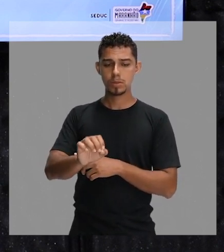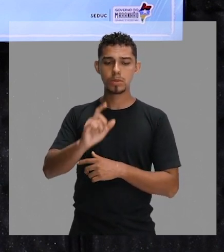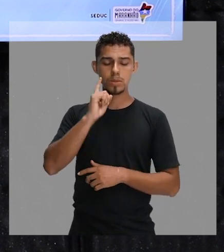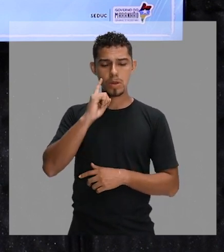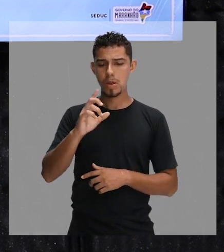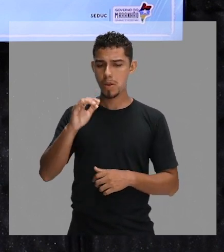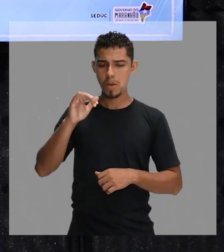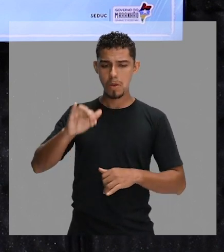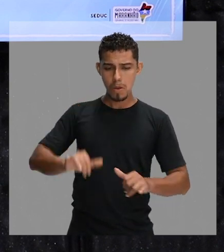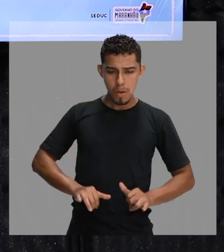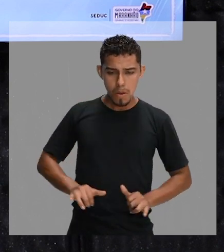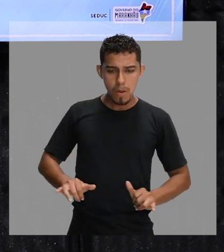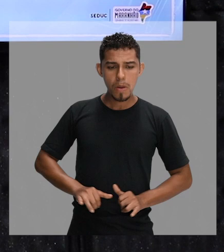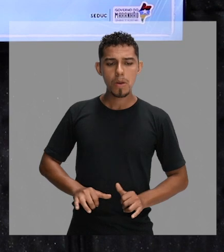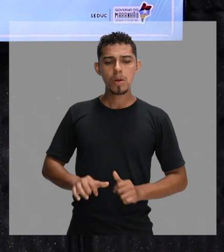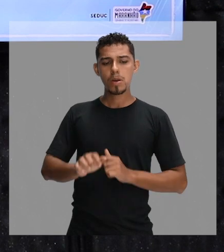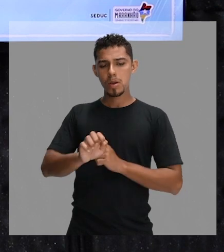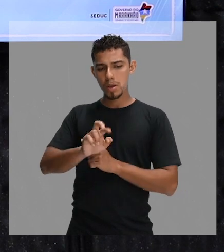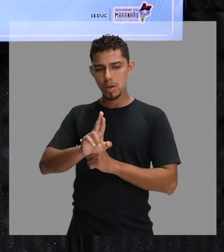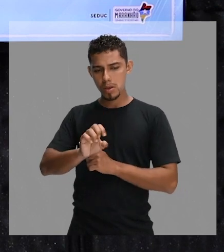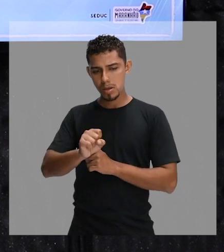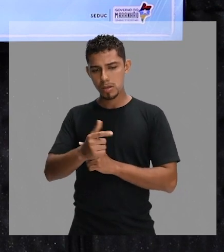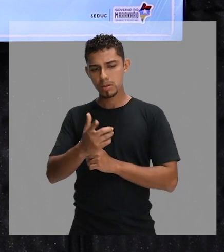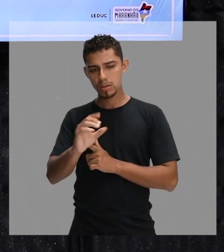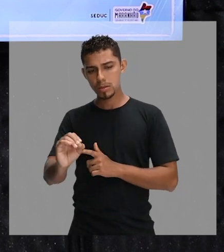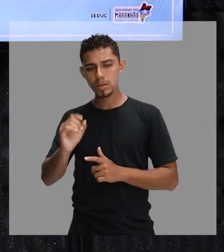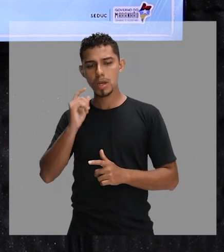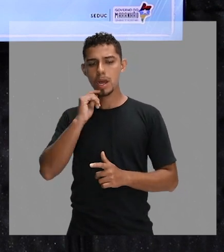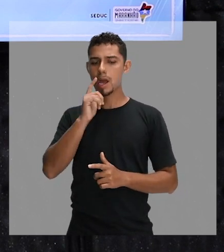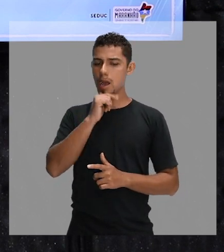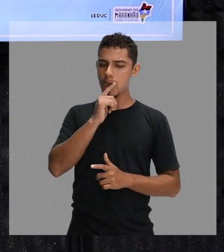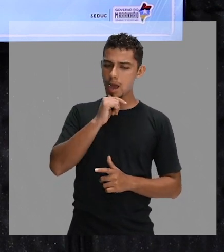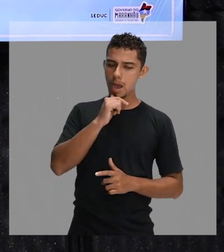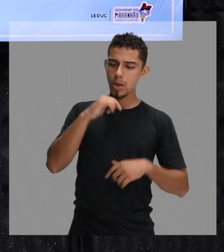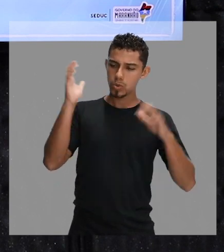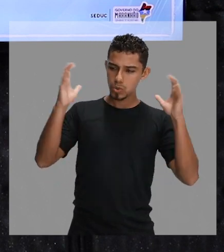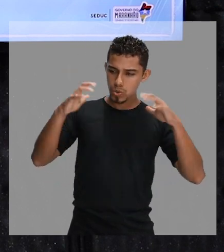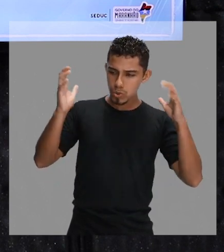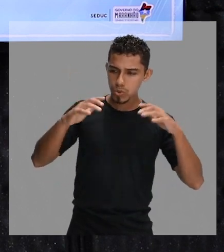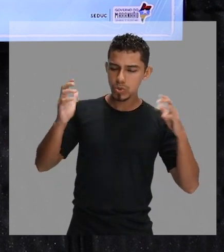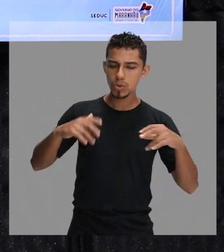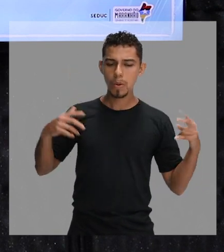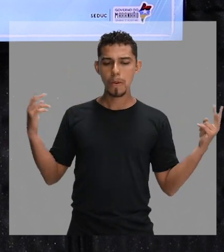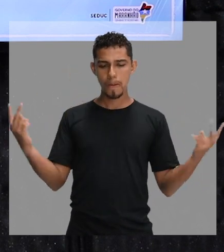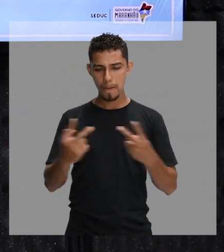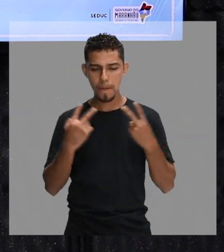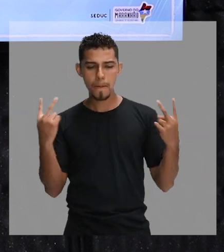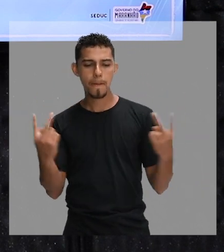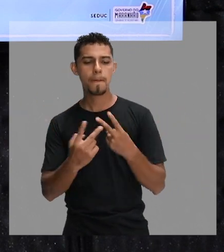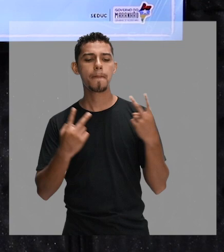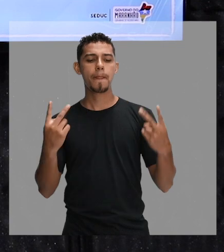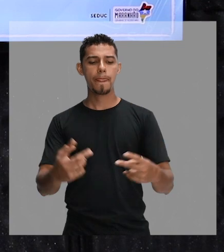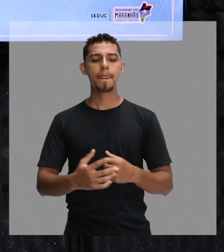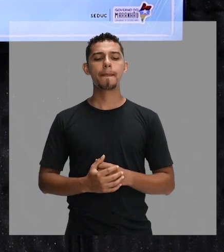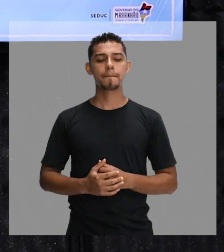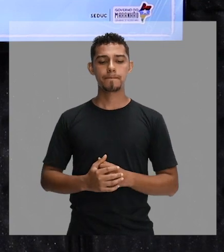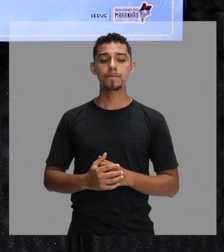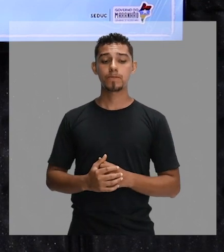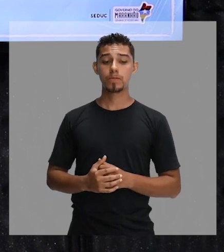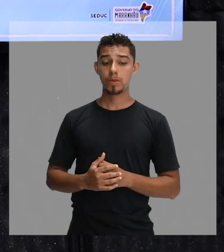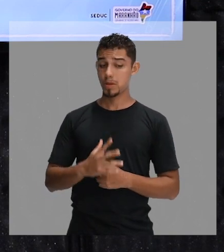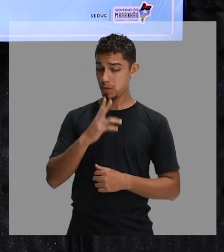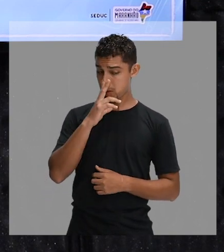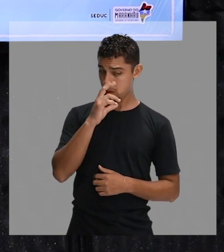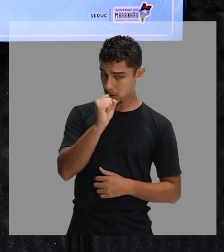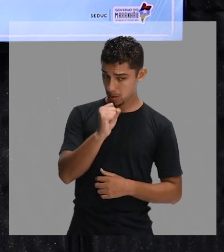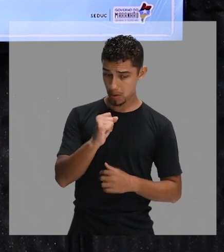sofre muito com a erosão provocada pelas águas das chuvas, dos ventos e assim por diante. Nosso ponto